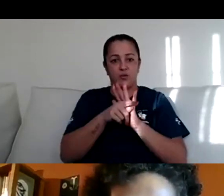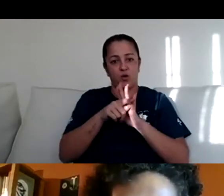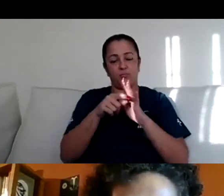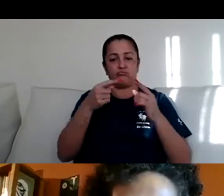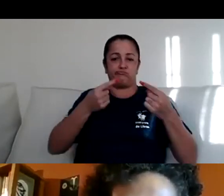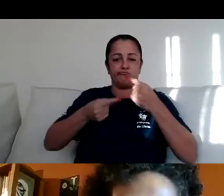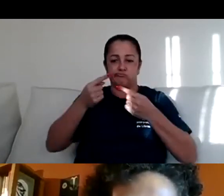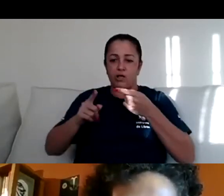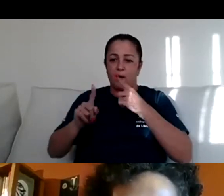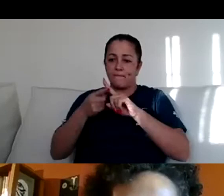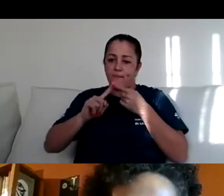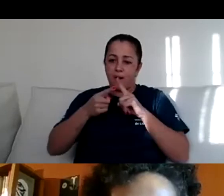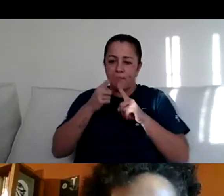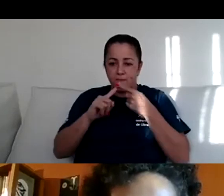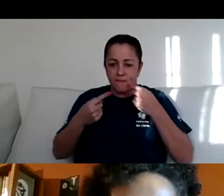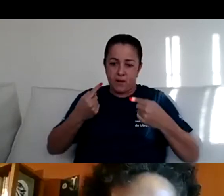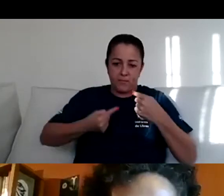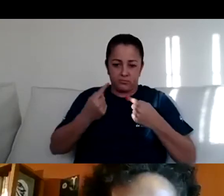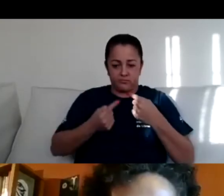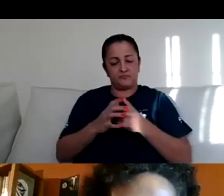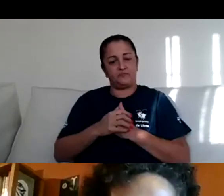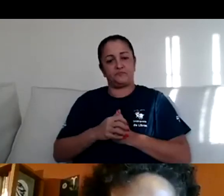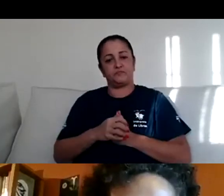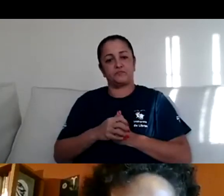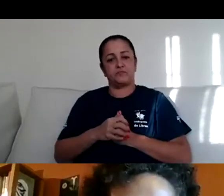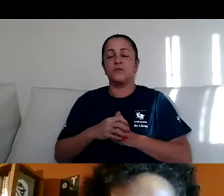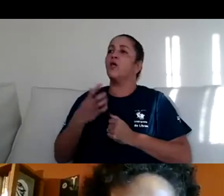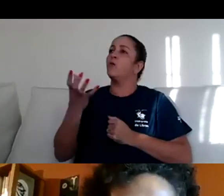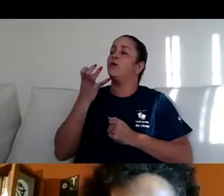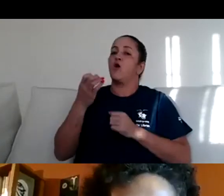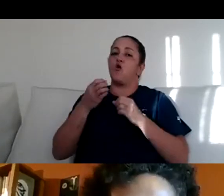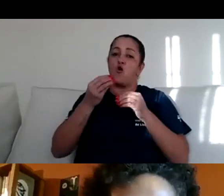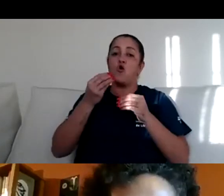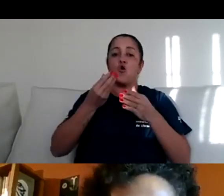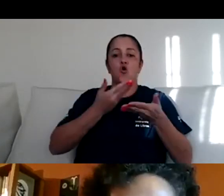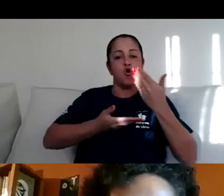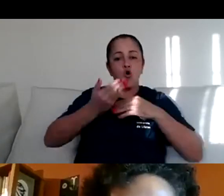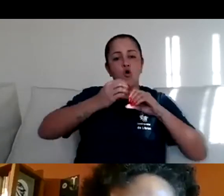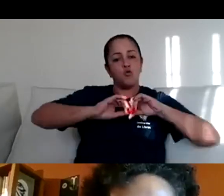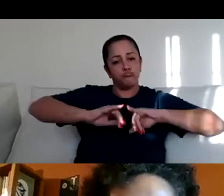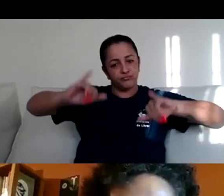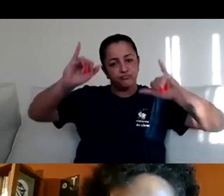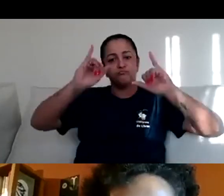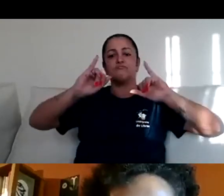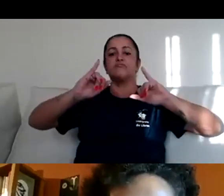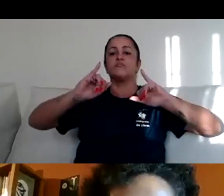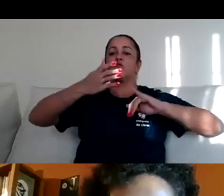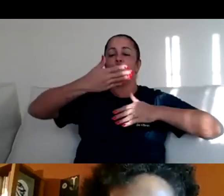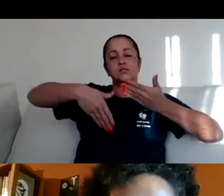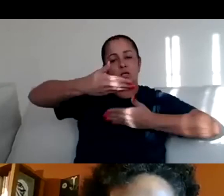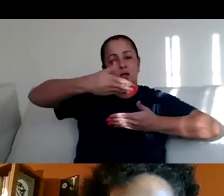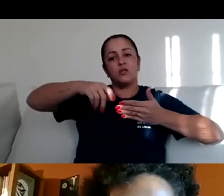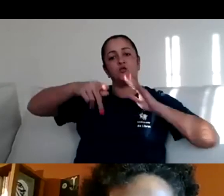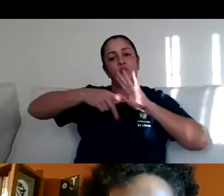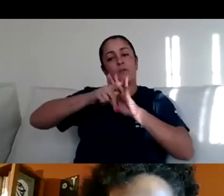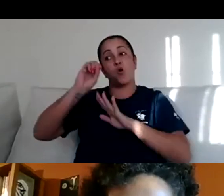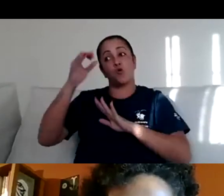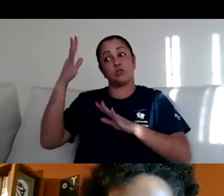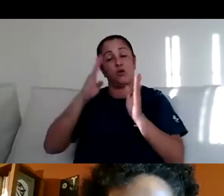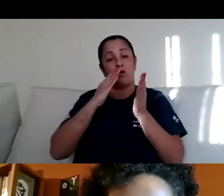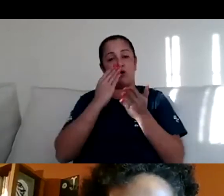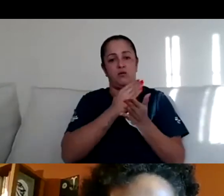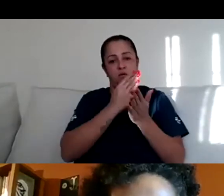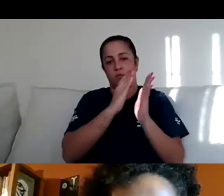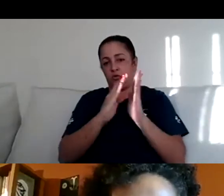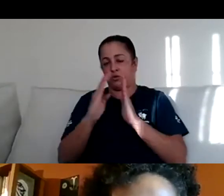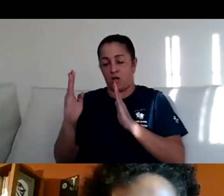legal, tá? A Thalita diz o seguinte: gostaria de compartilhar com todos o que aconteceu na Biblioteca Municipal de Itapetininga. No